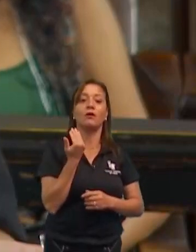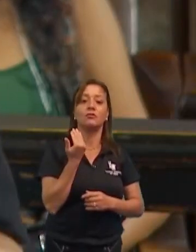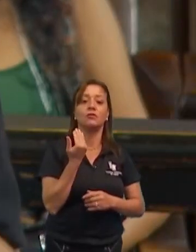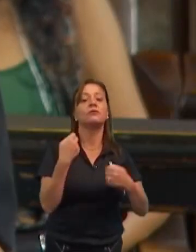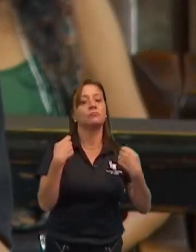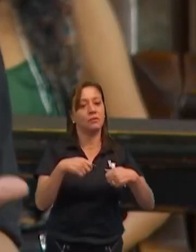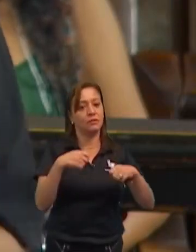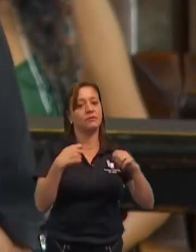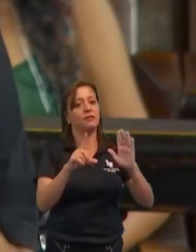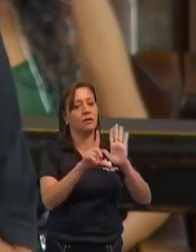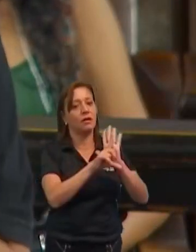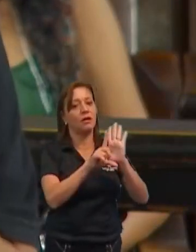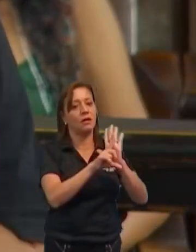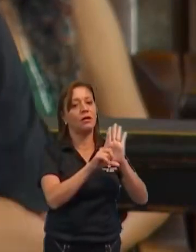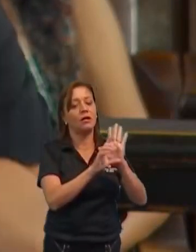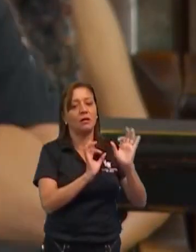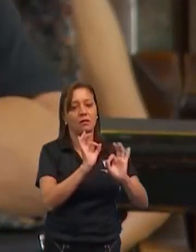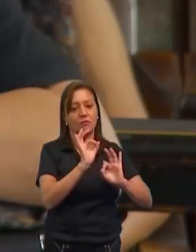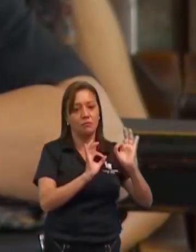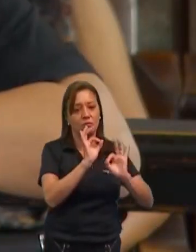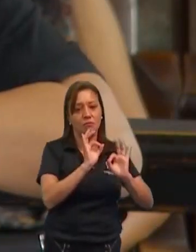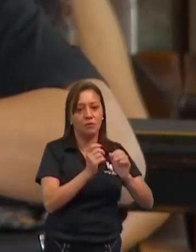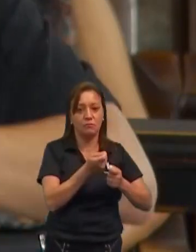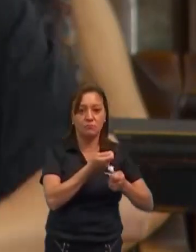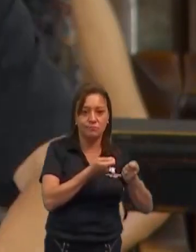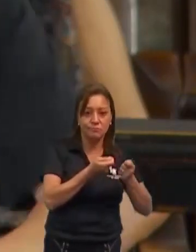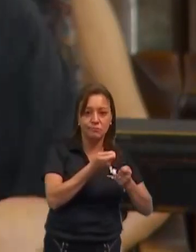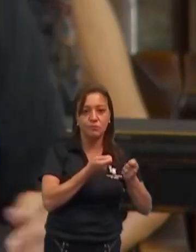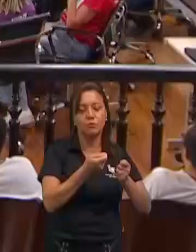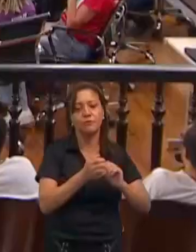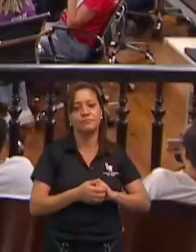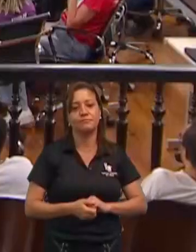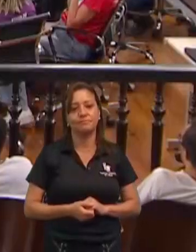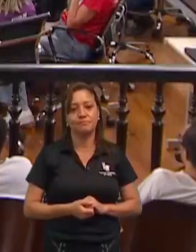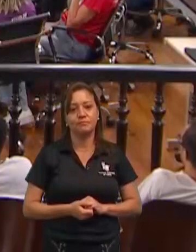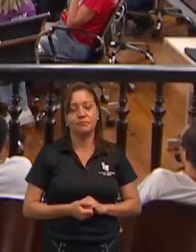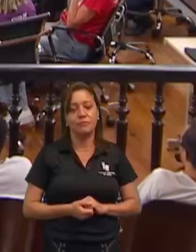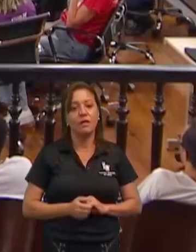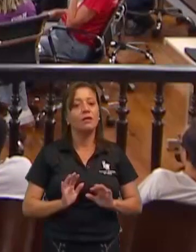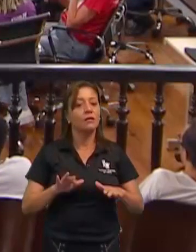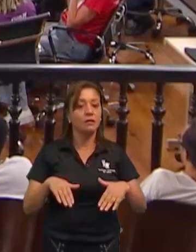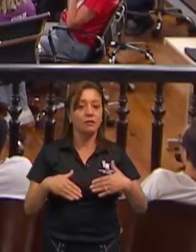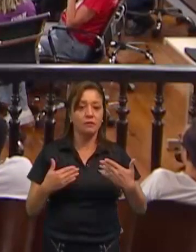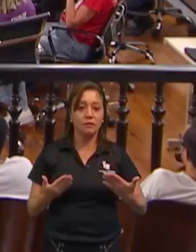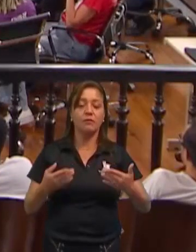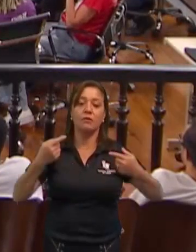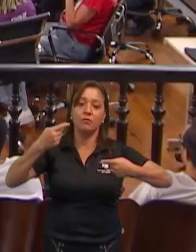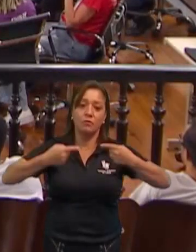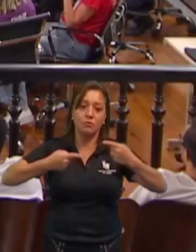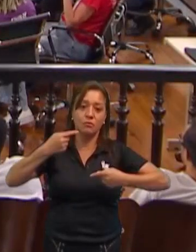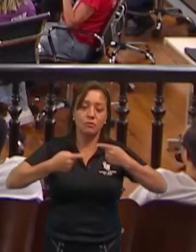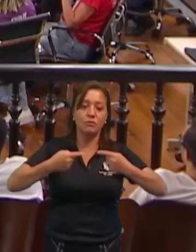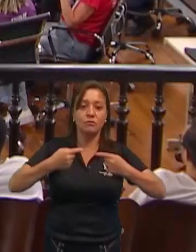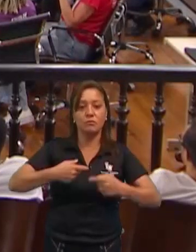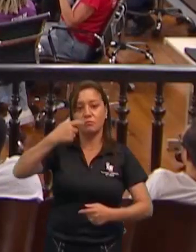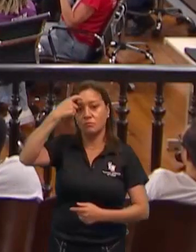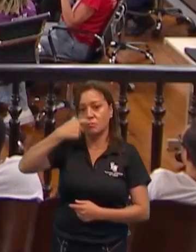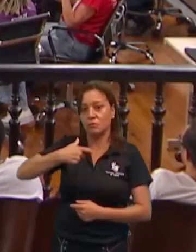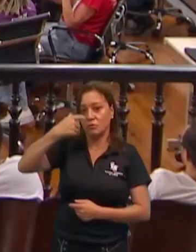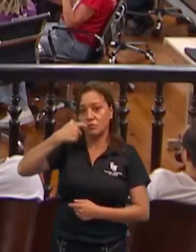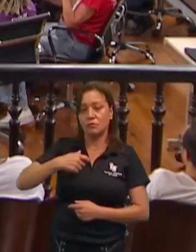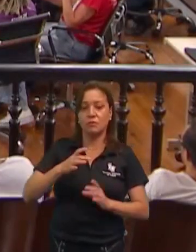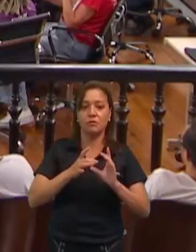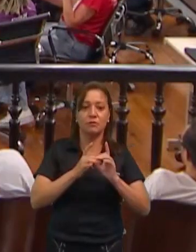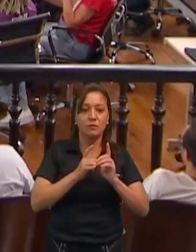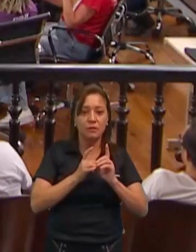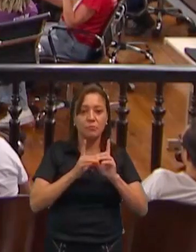essa lei. E, por isso, eu tenho acordo com a lei que está sendo proposta nacionalmente. Casa de debate, casa de discussão, cada um com o seu posicionamento, aí está a democracia,